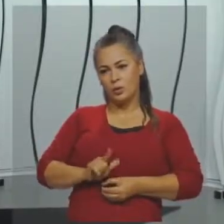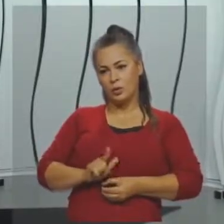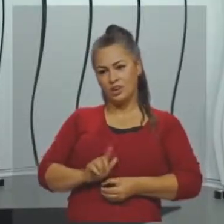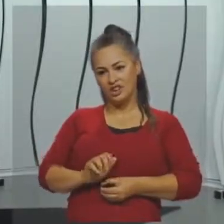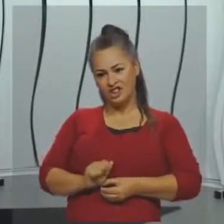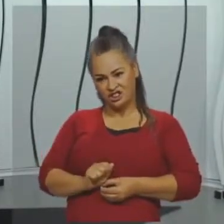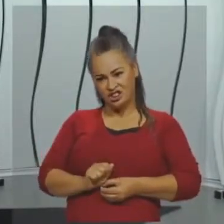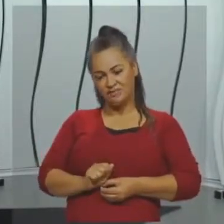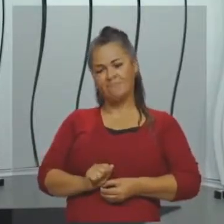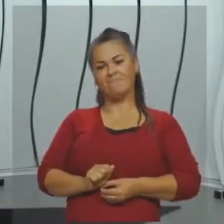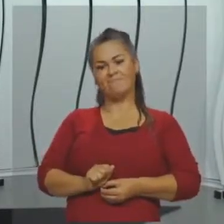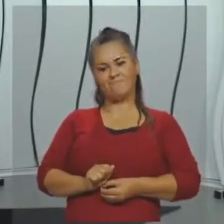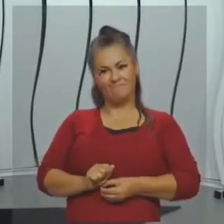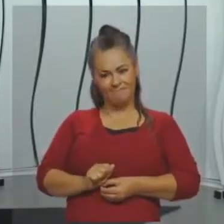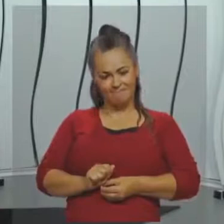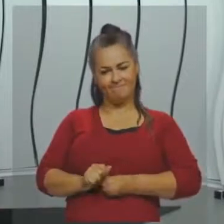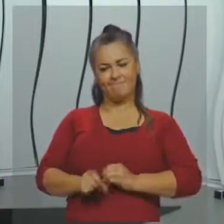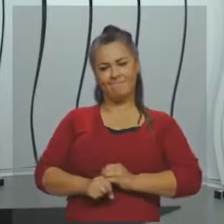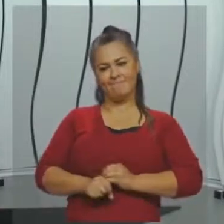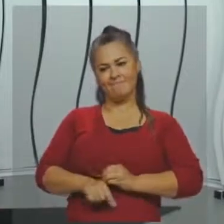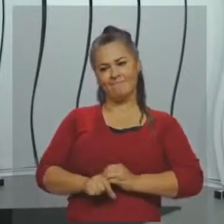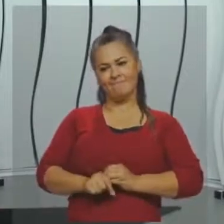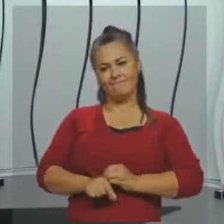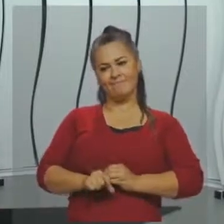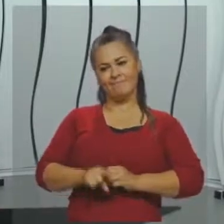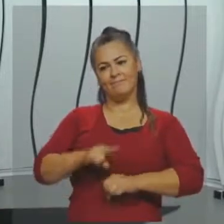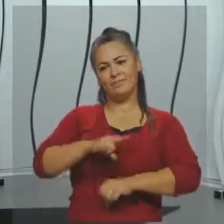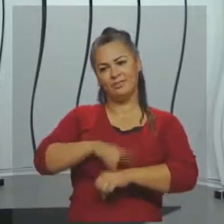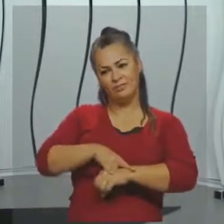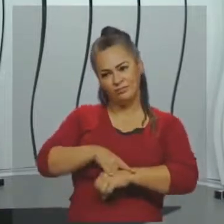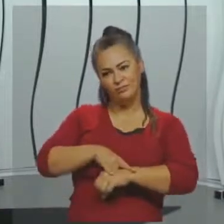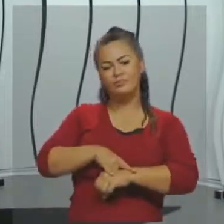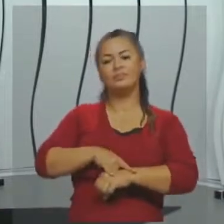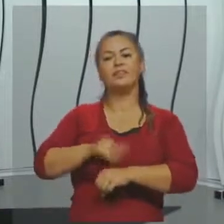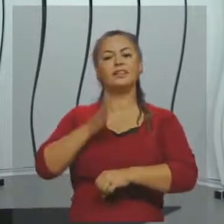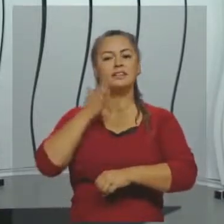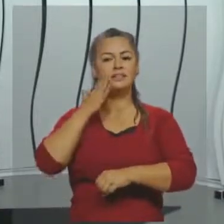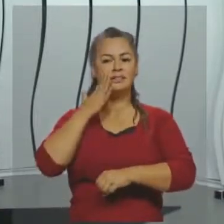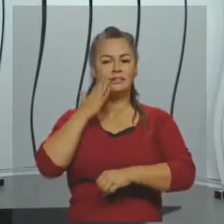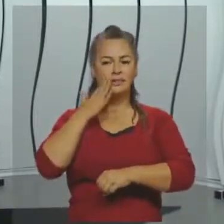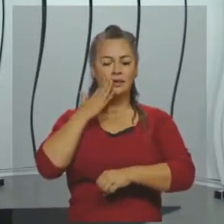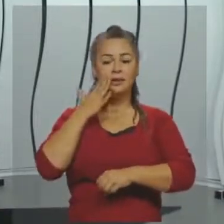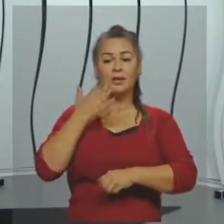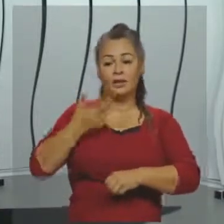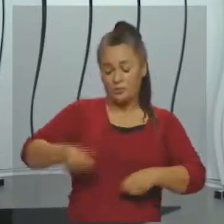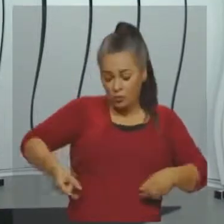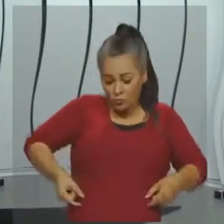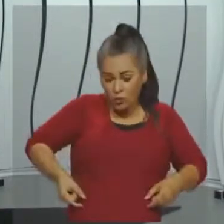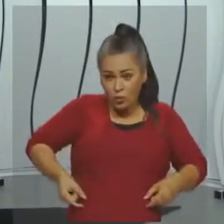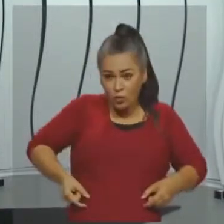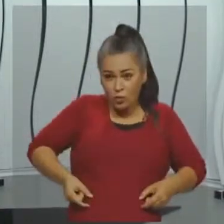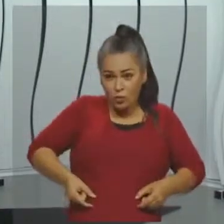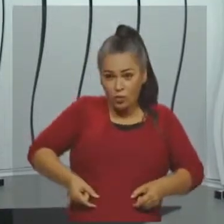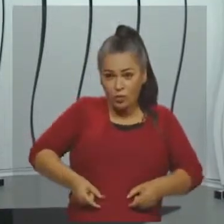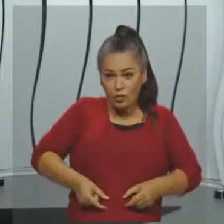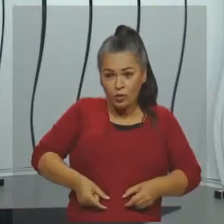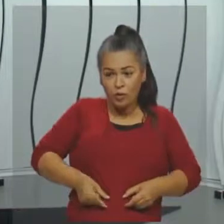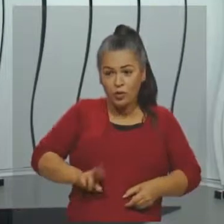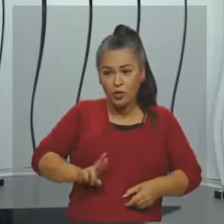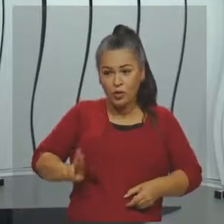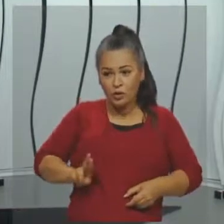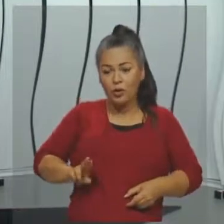de água, sais, minerais, ureia, um pouco de ácido úrico também, a urina também pode conter um pouco